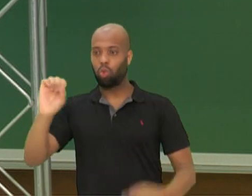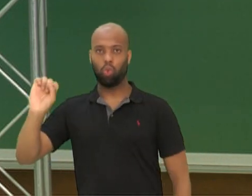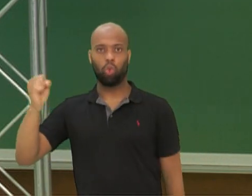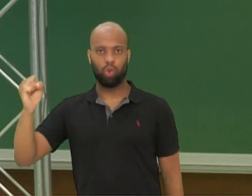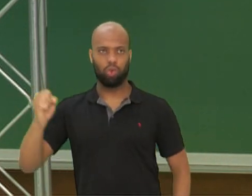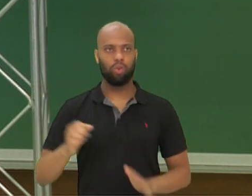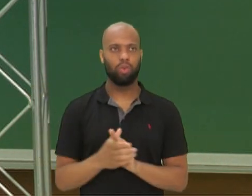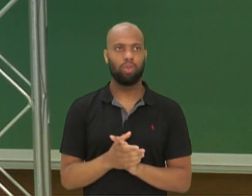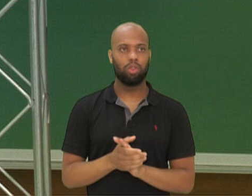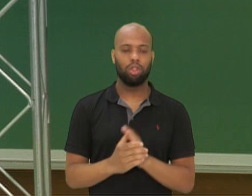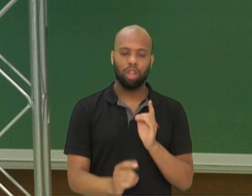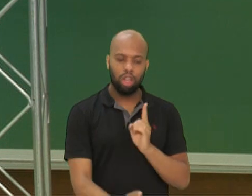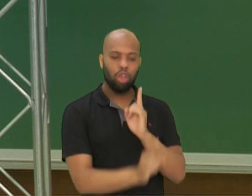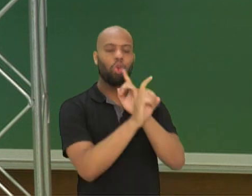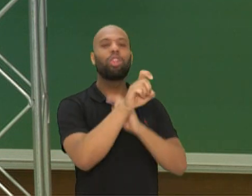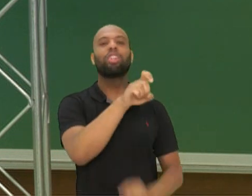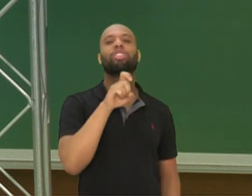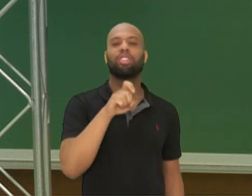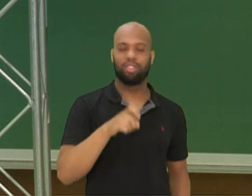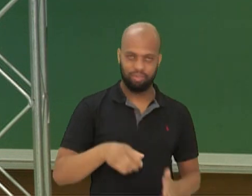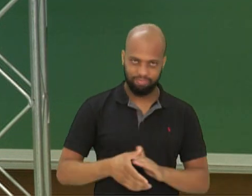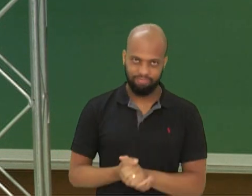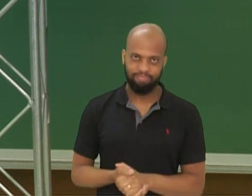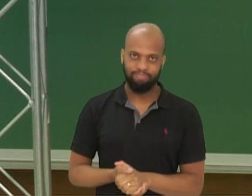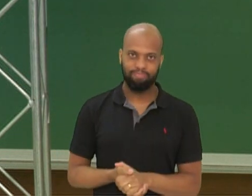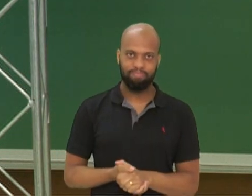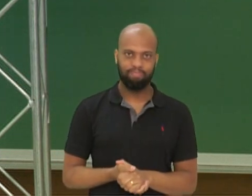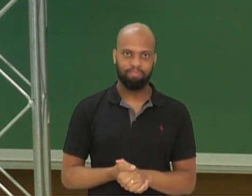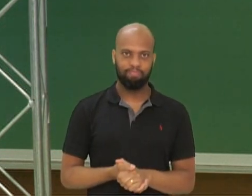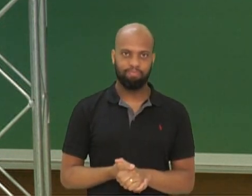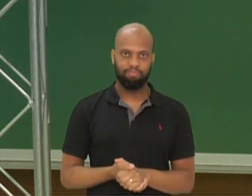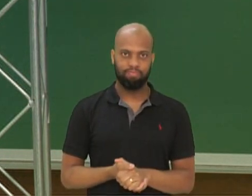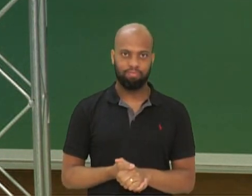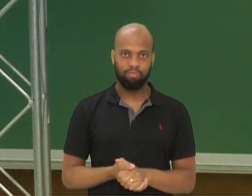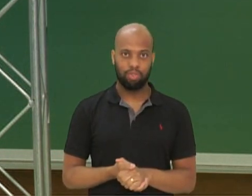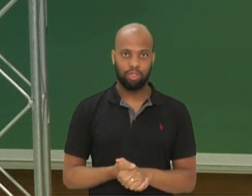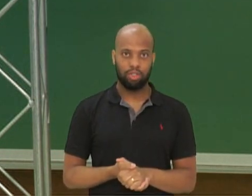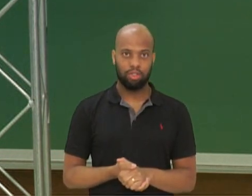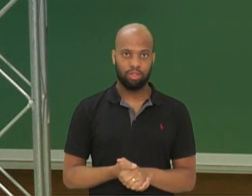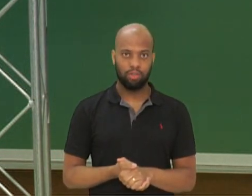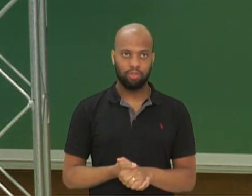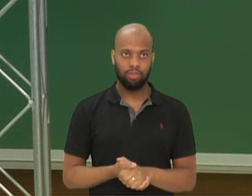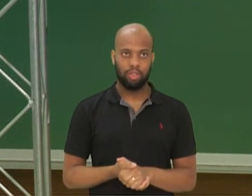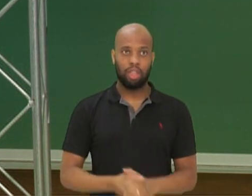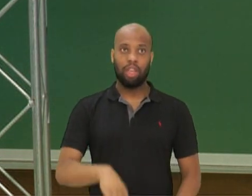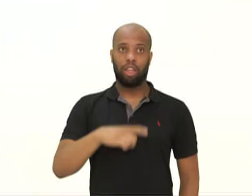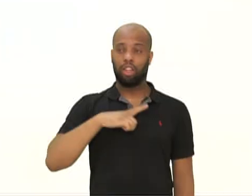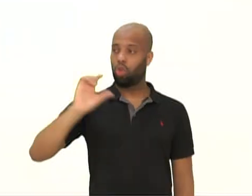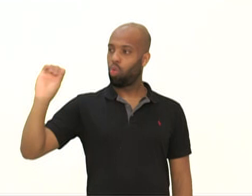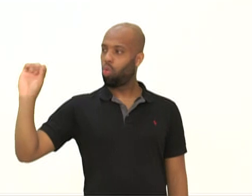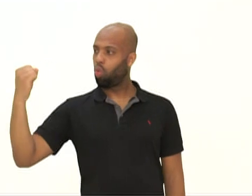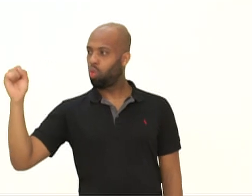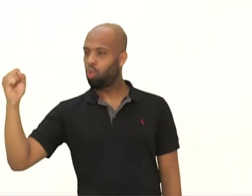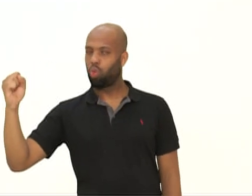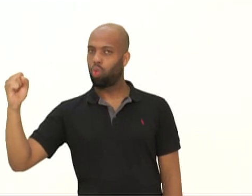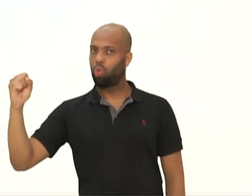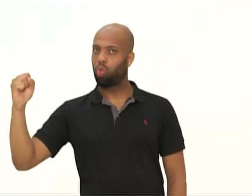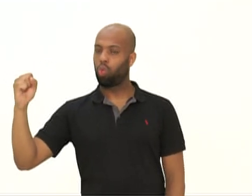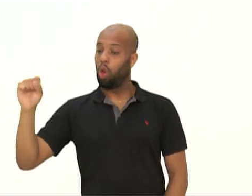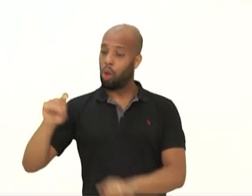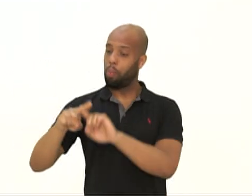8, determine o valor de x. Observe a igualdade. O 8 precisa